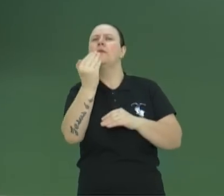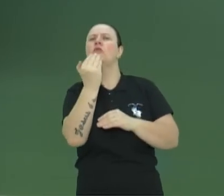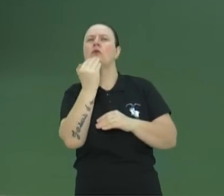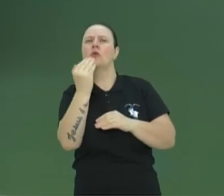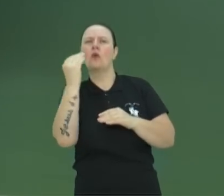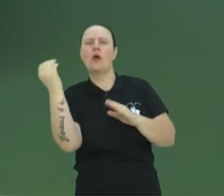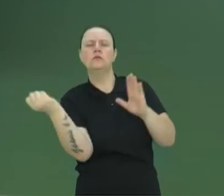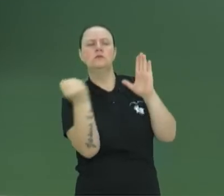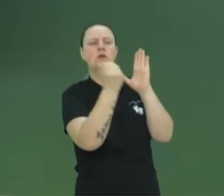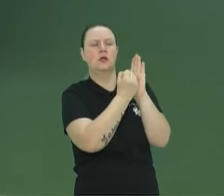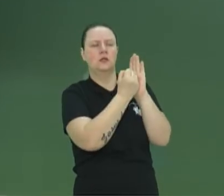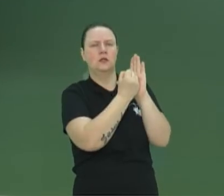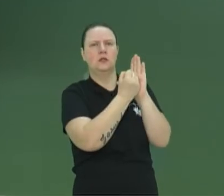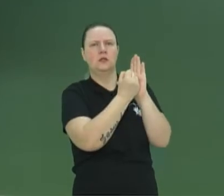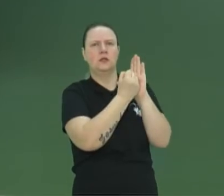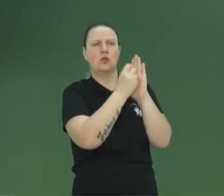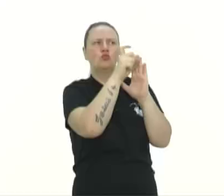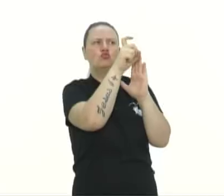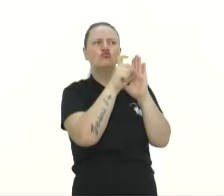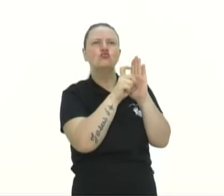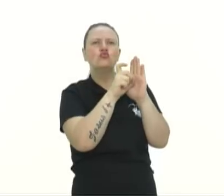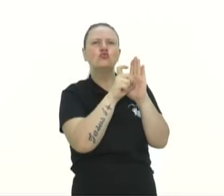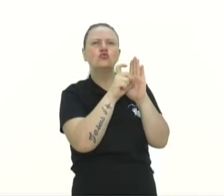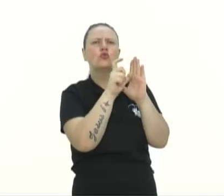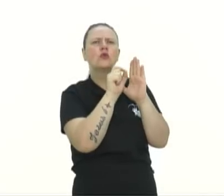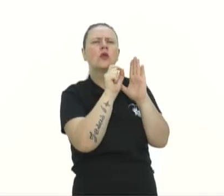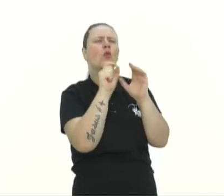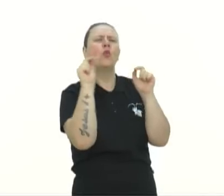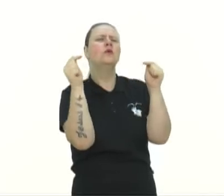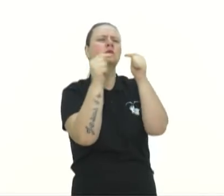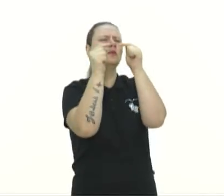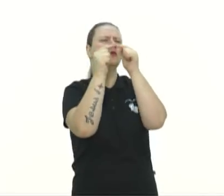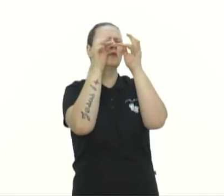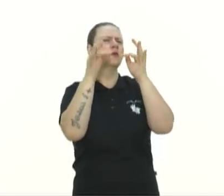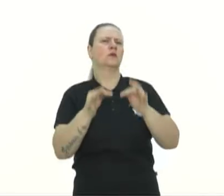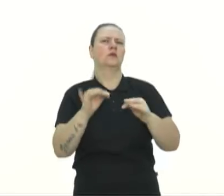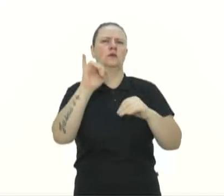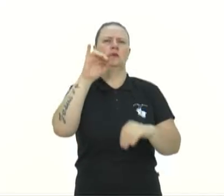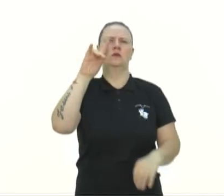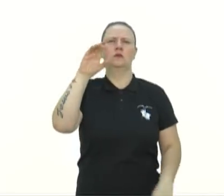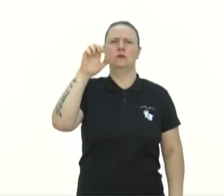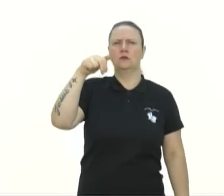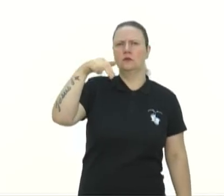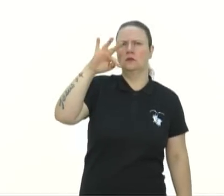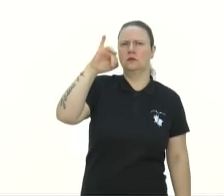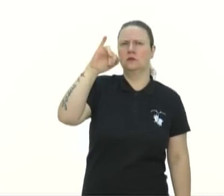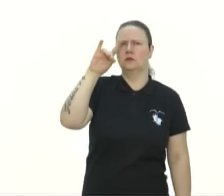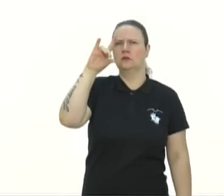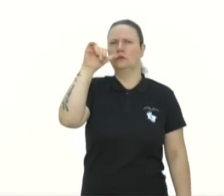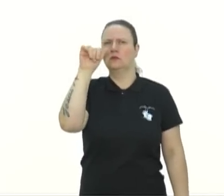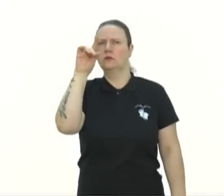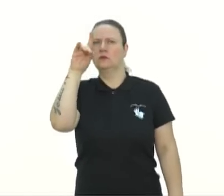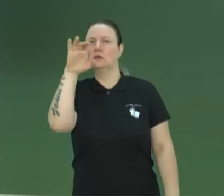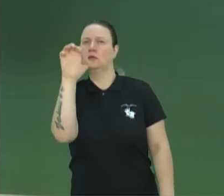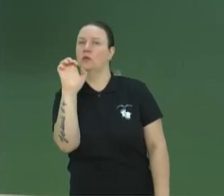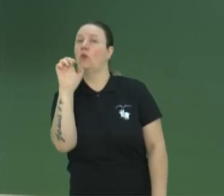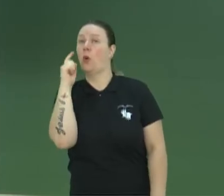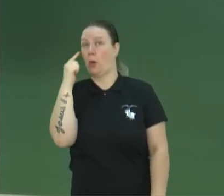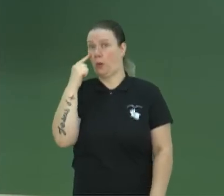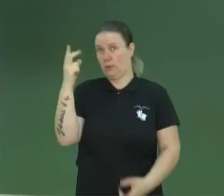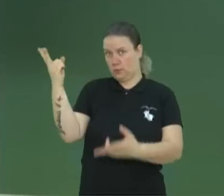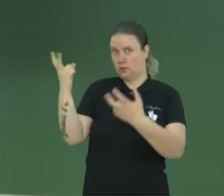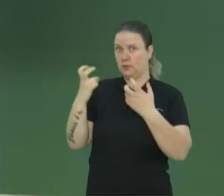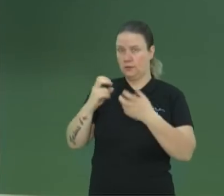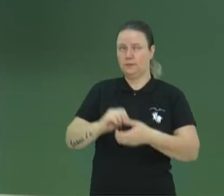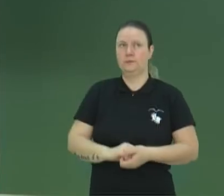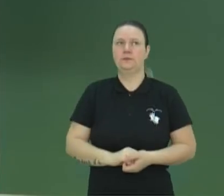Marque com o X as matrizes identidades. Quais são as matrizes identidades que eu tenho? Então confira aí se você acertar a